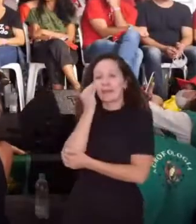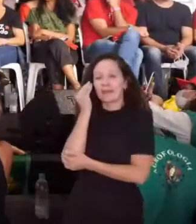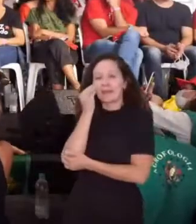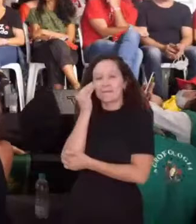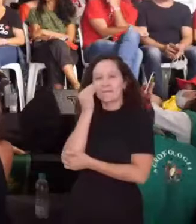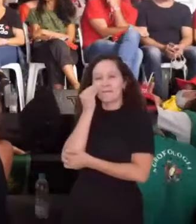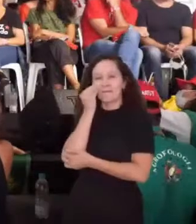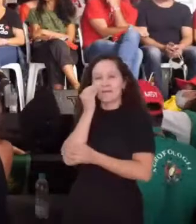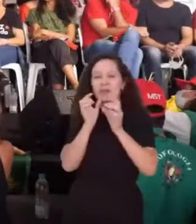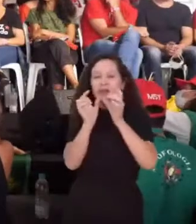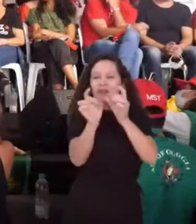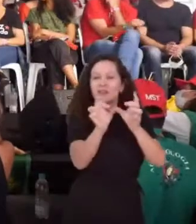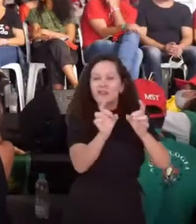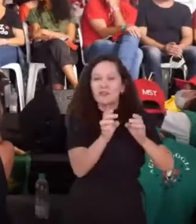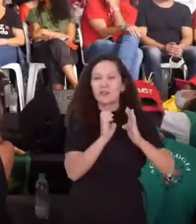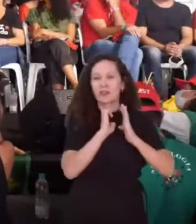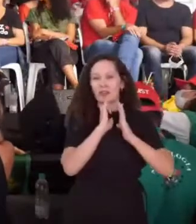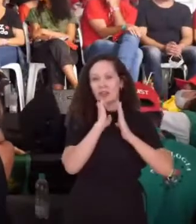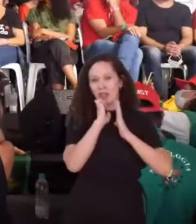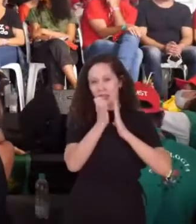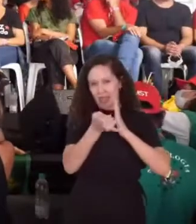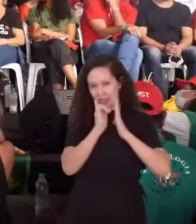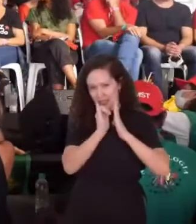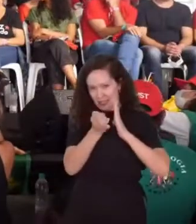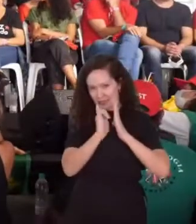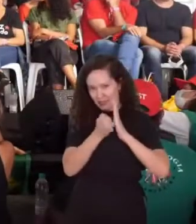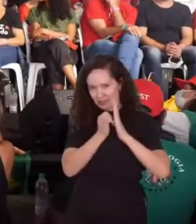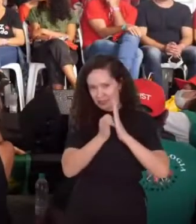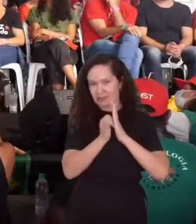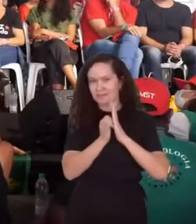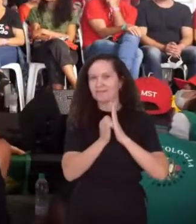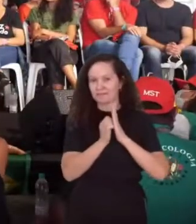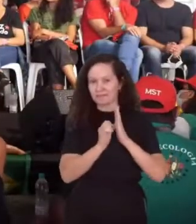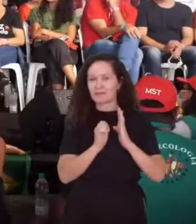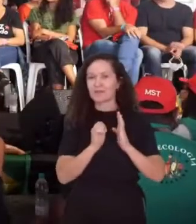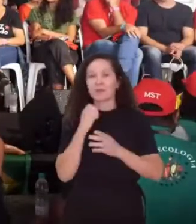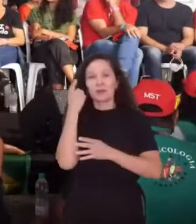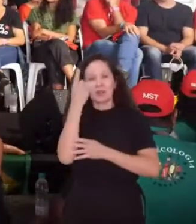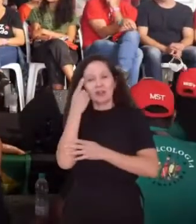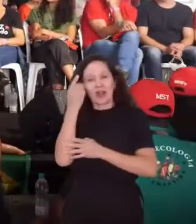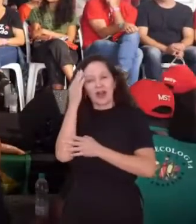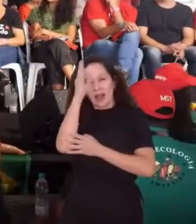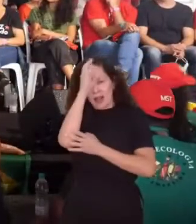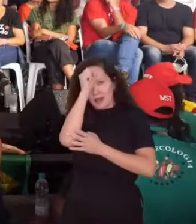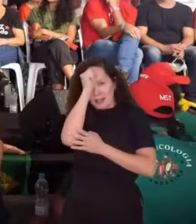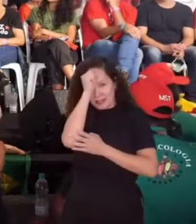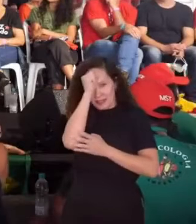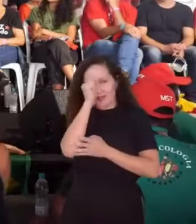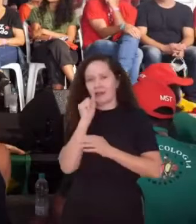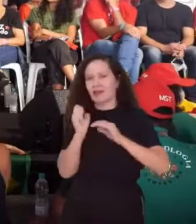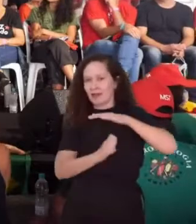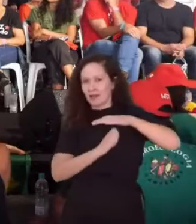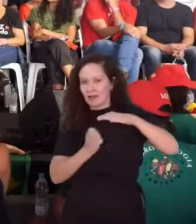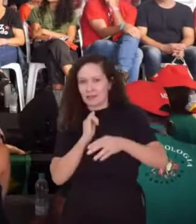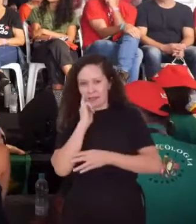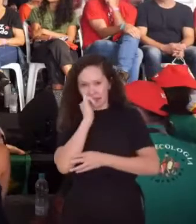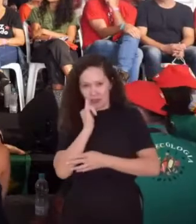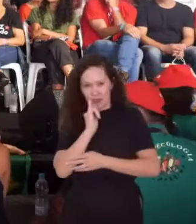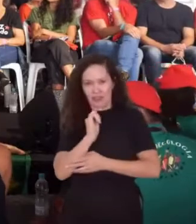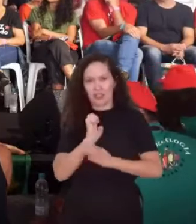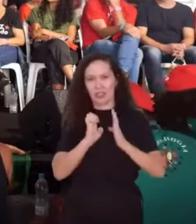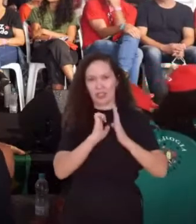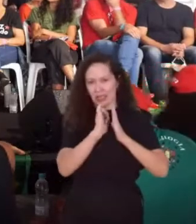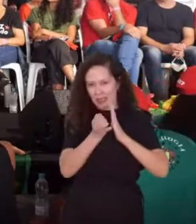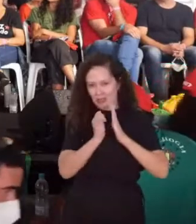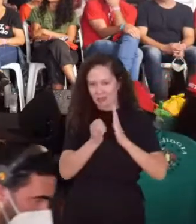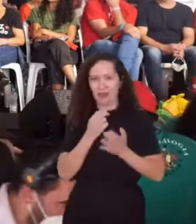Eletrobras. Os deputados precisam aprender uma lição, ô Zeca, Gleice. Os deputados não podem deixar o Tribunal de